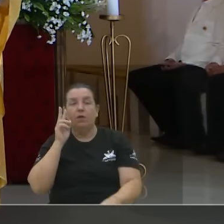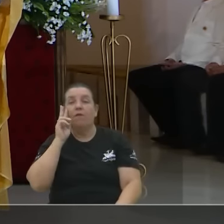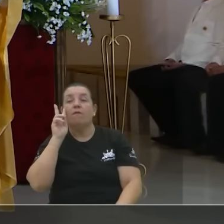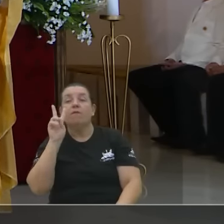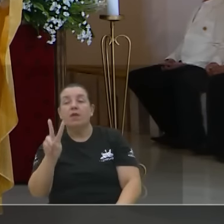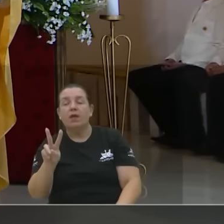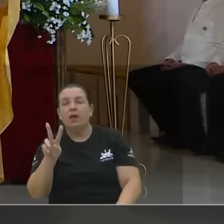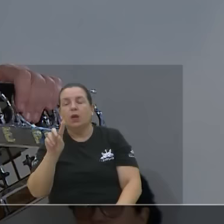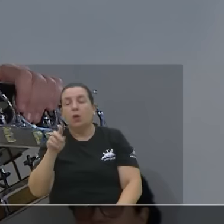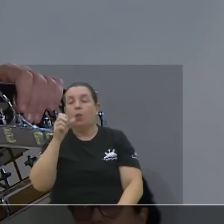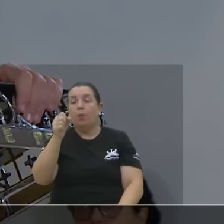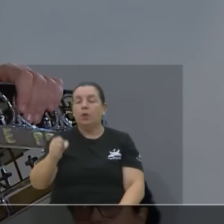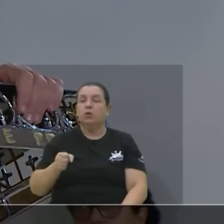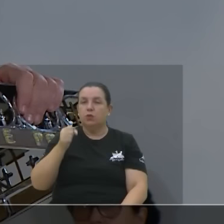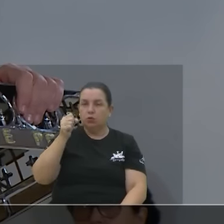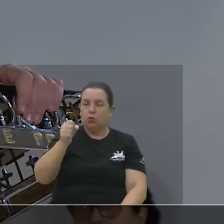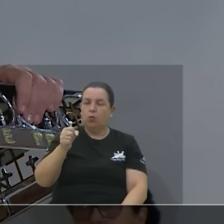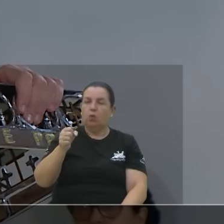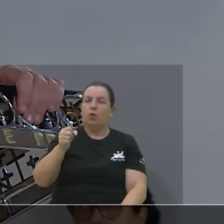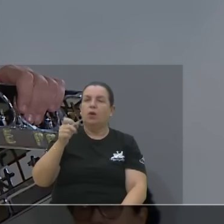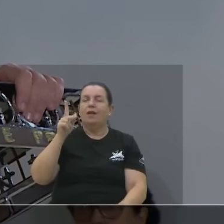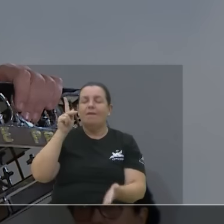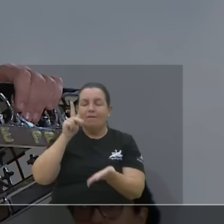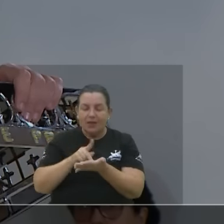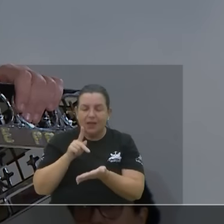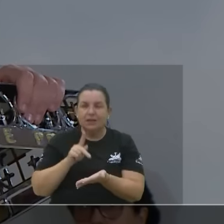pastor, autêntico pastor,